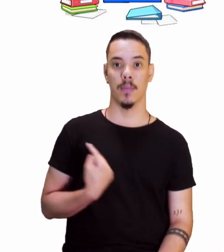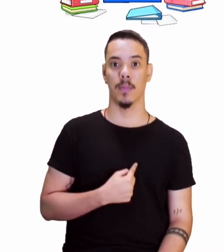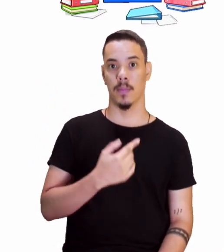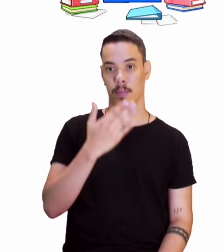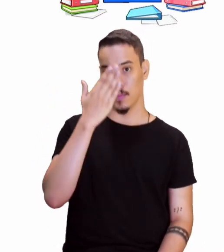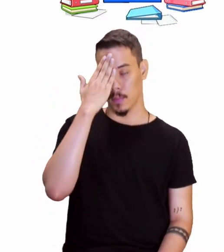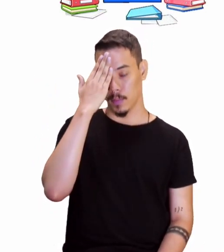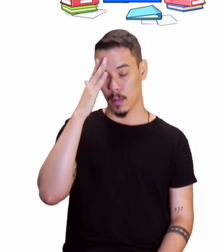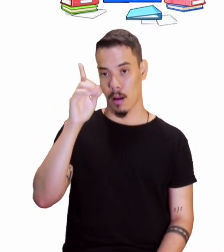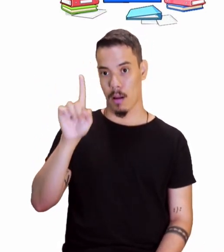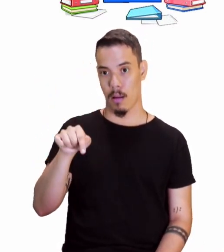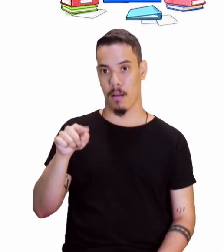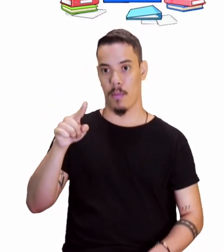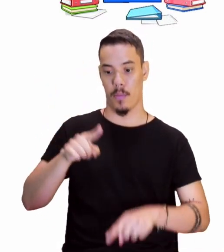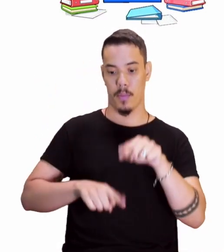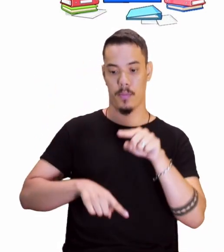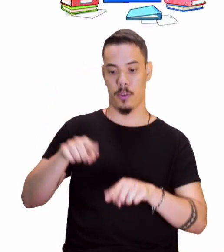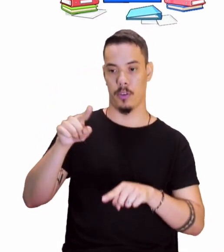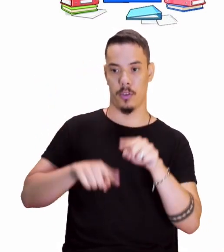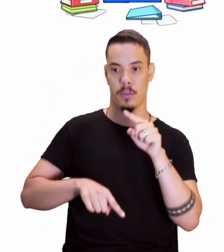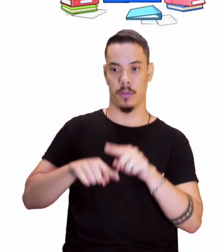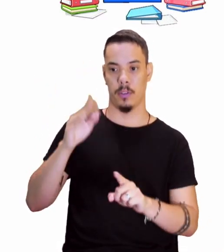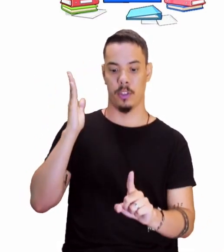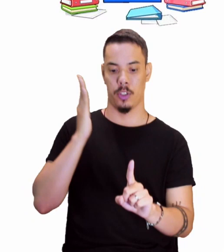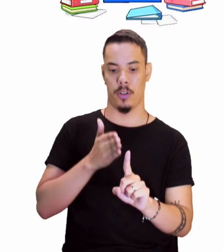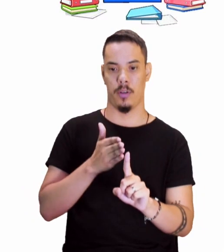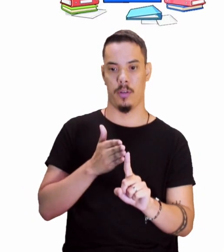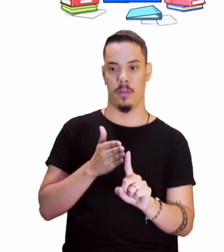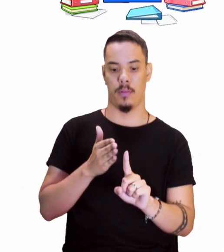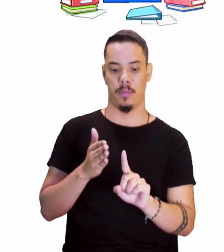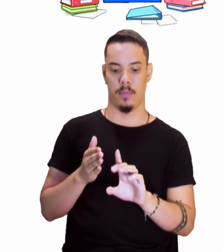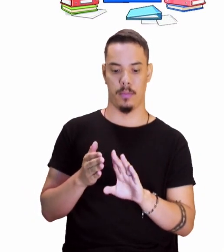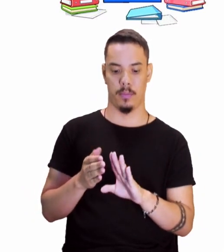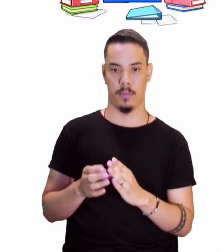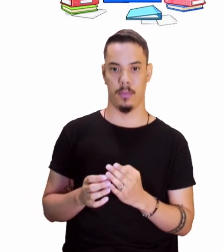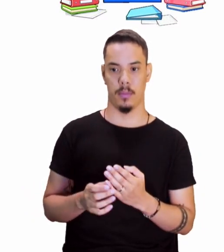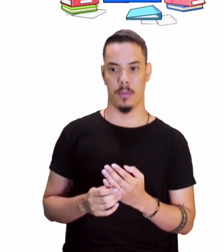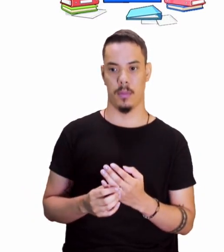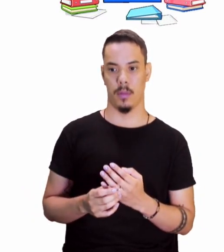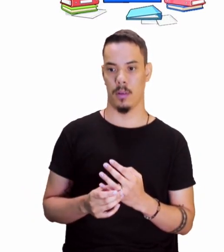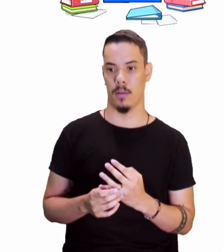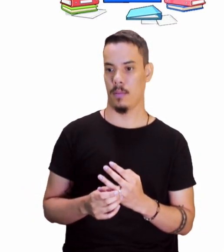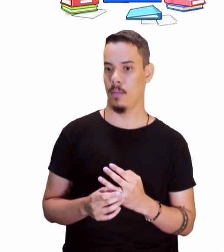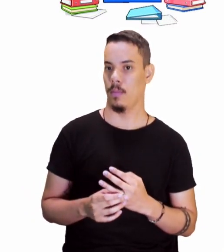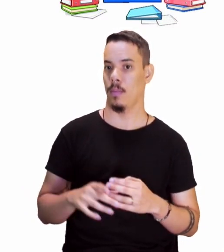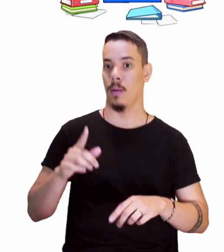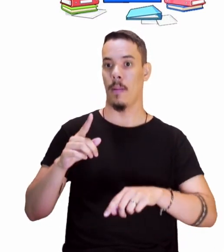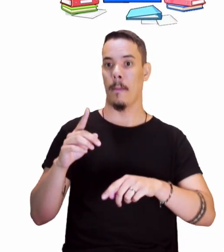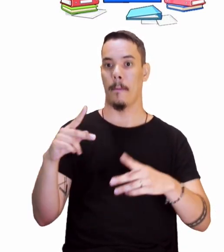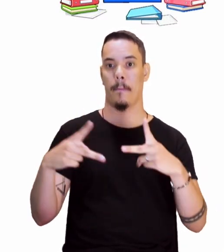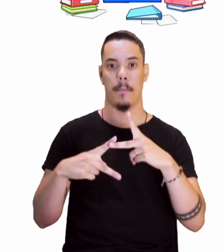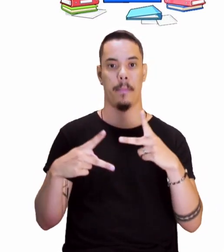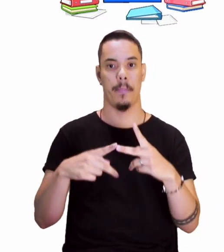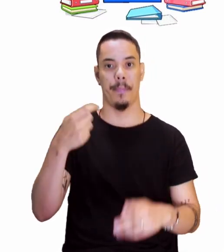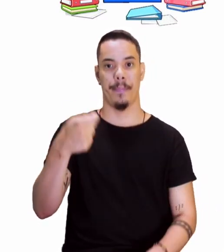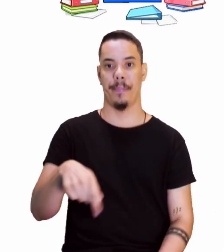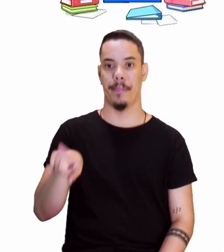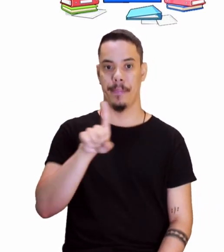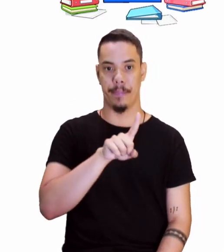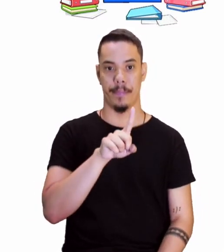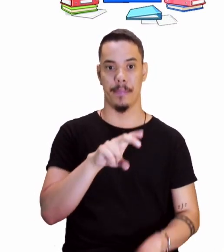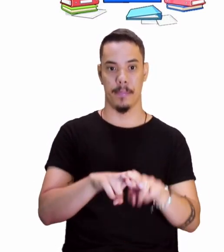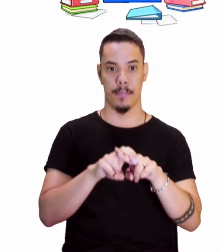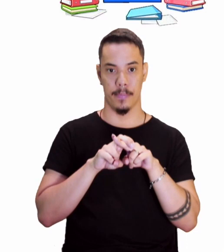quê? Objeto direto, ó, sem preposição. Então, termo